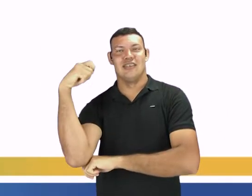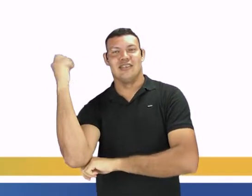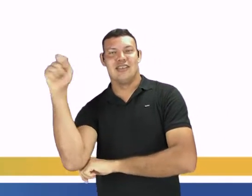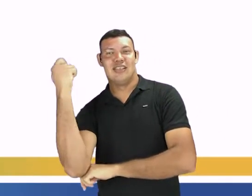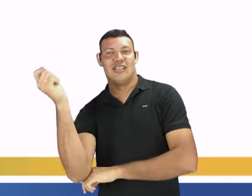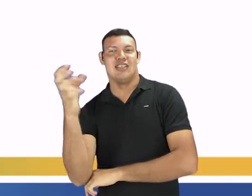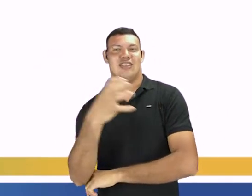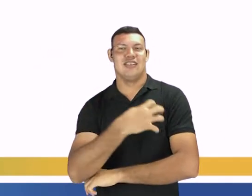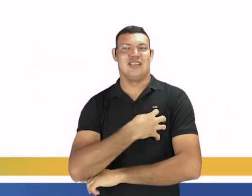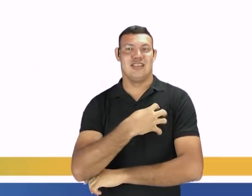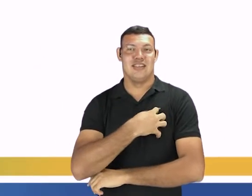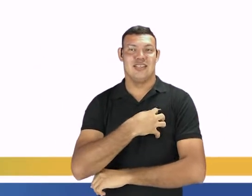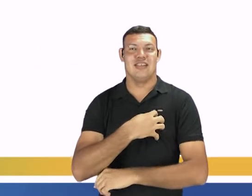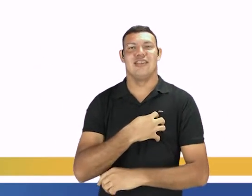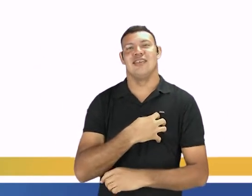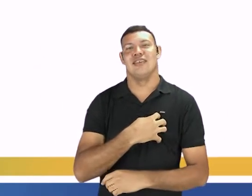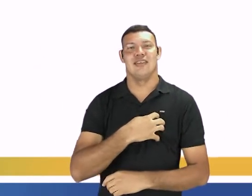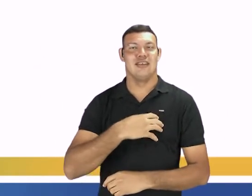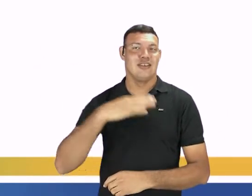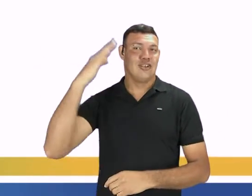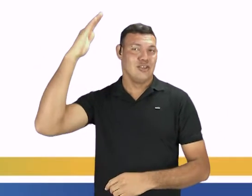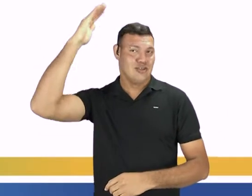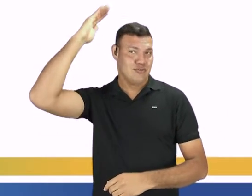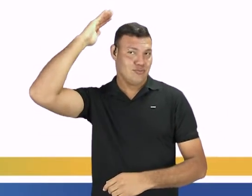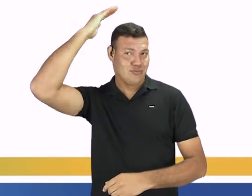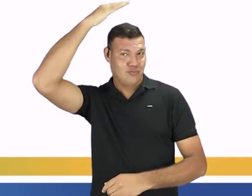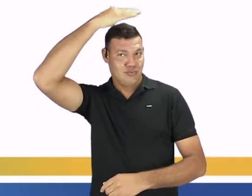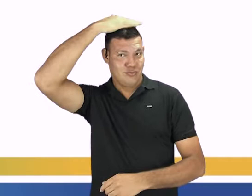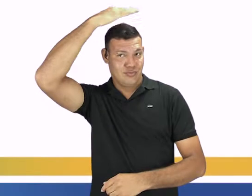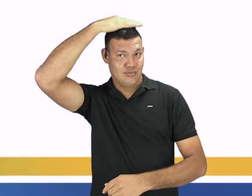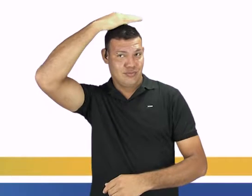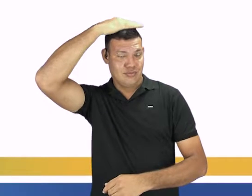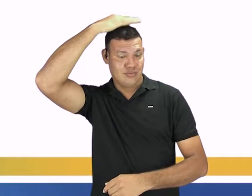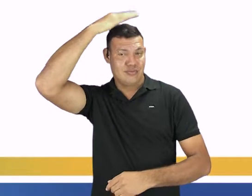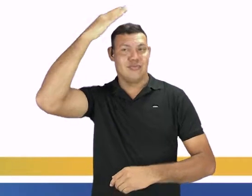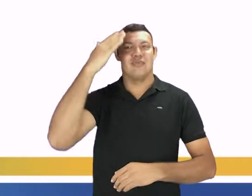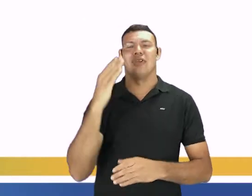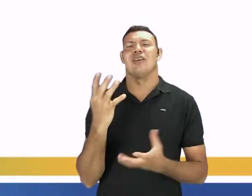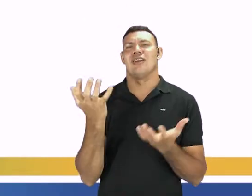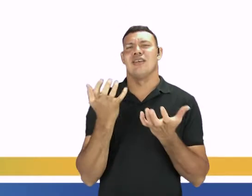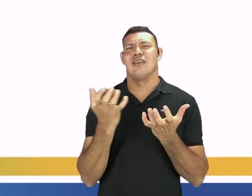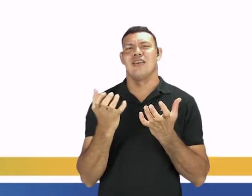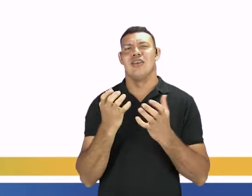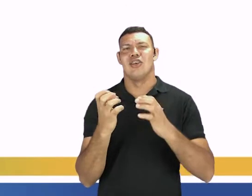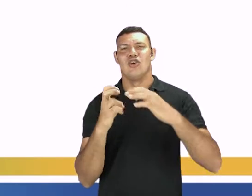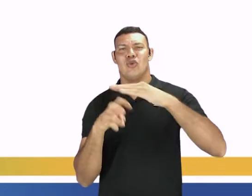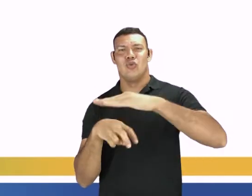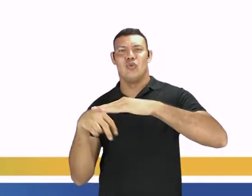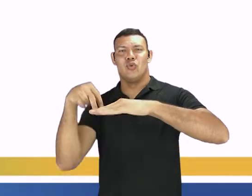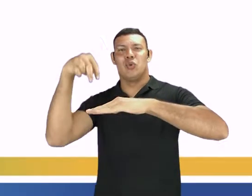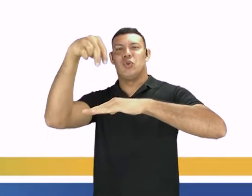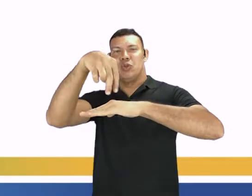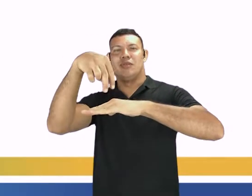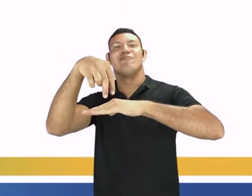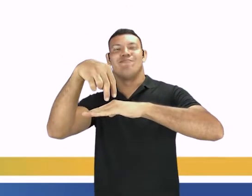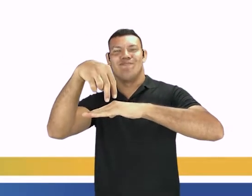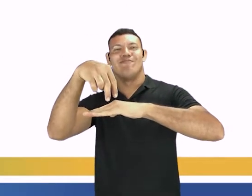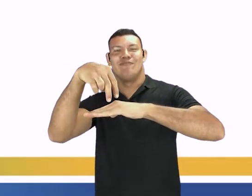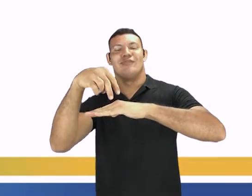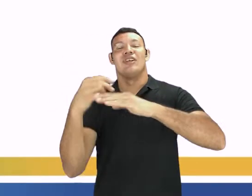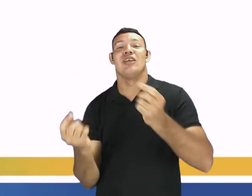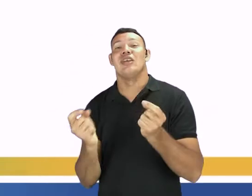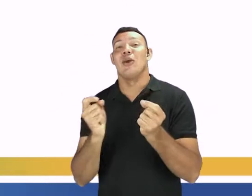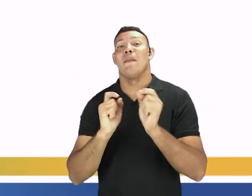Bahia, Paraná, né, que tentam também subir aí nesse trono, né? Então essa charge ela vai representar muito bem esse período,